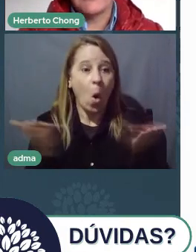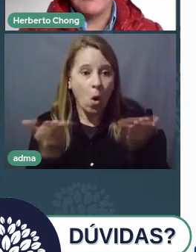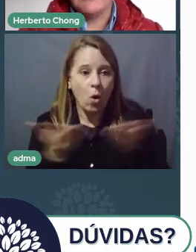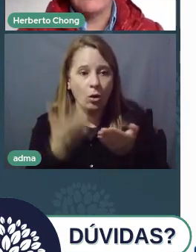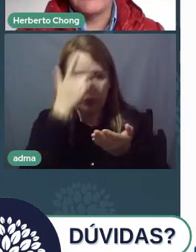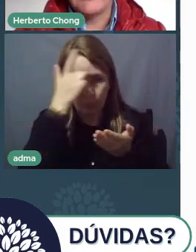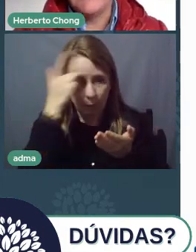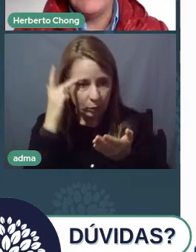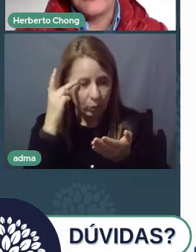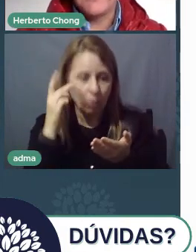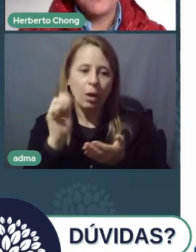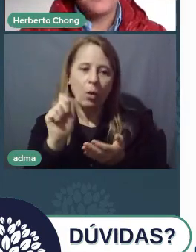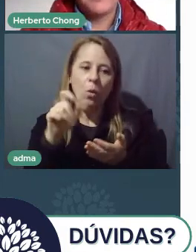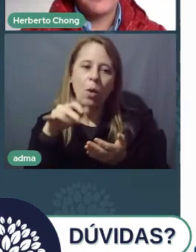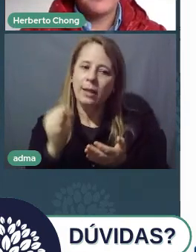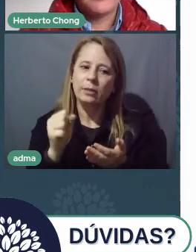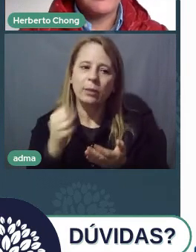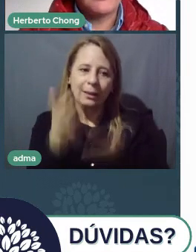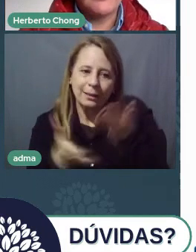ficar sem tratamento. Seguinte.